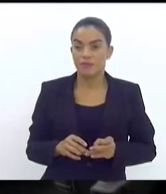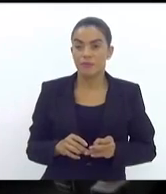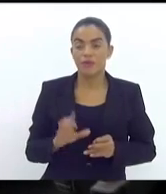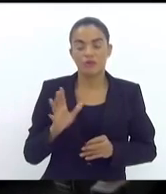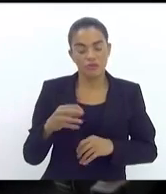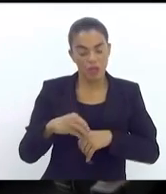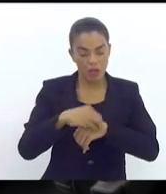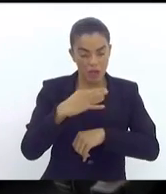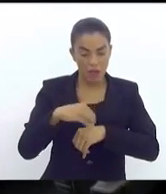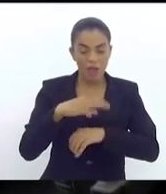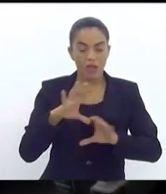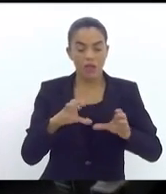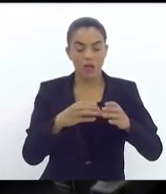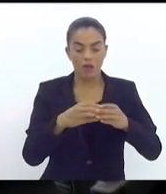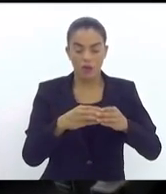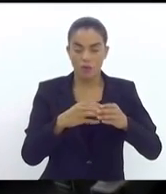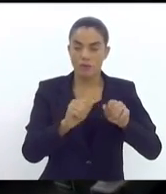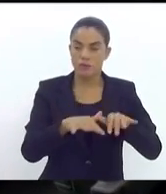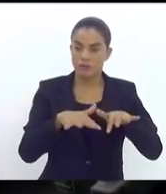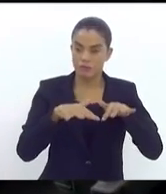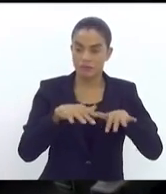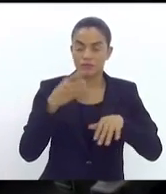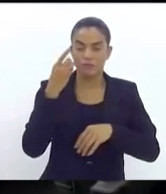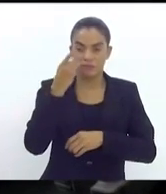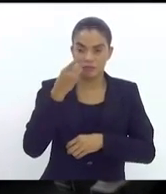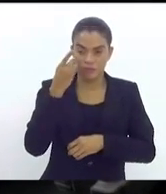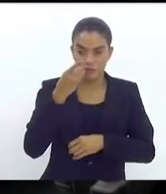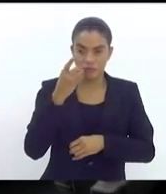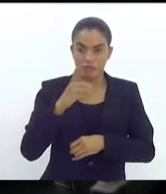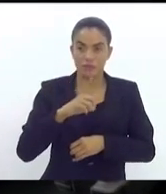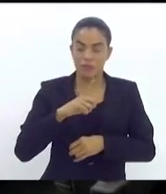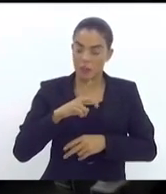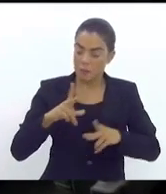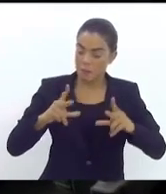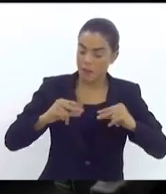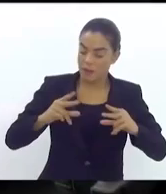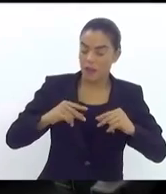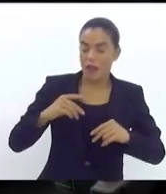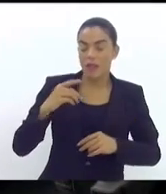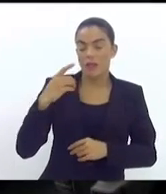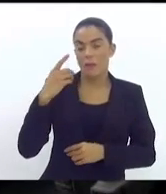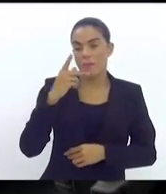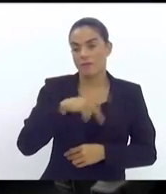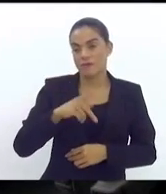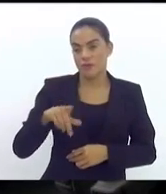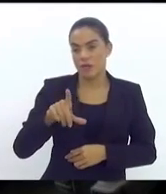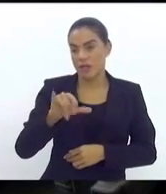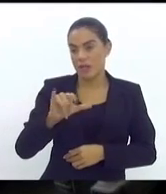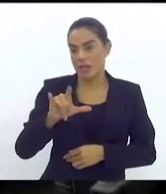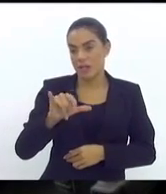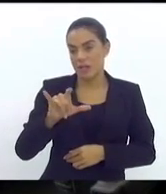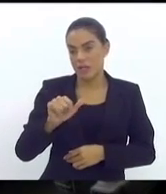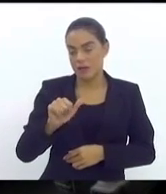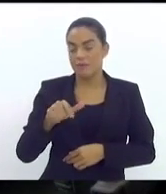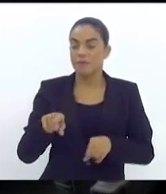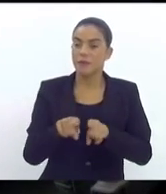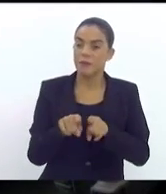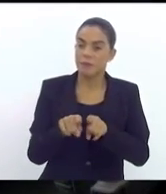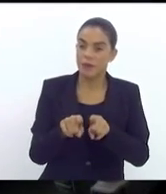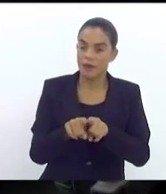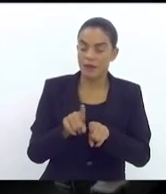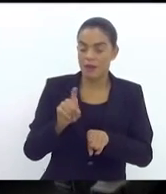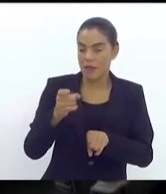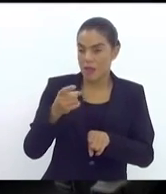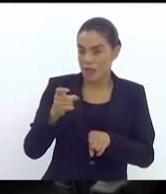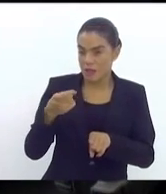já de que esta comissão parlamentar de inquérito terá o prazer e o privilégio de ouvir a professora Lilian Stein, seguramente, e falo aqui sem favor